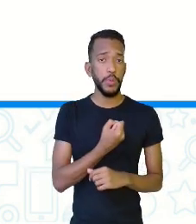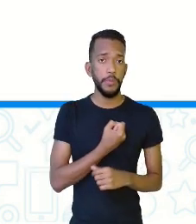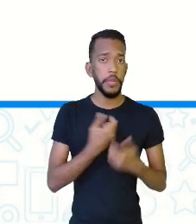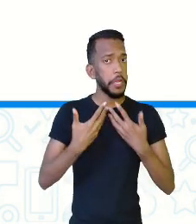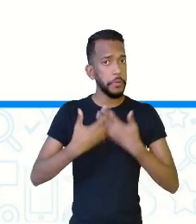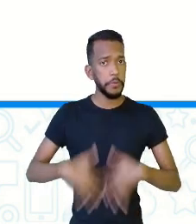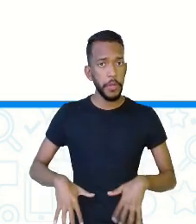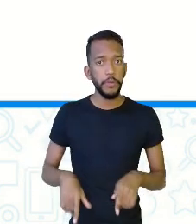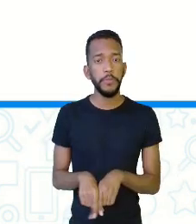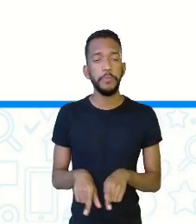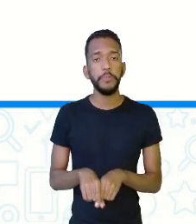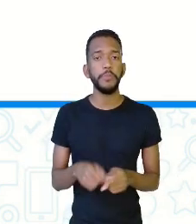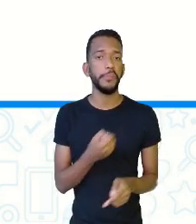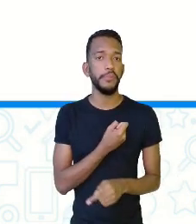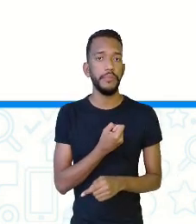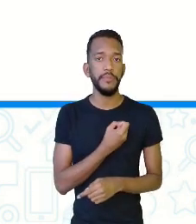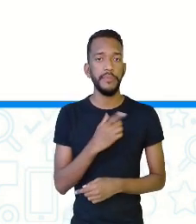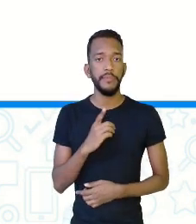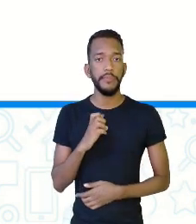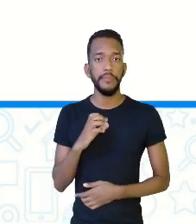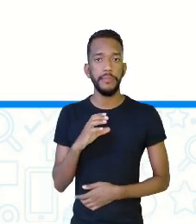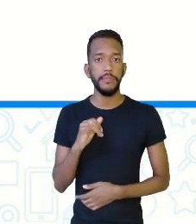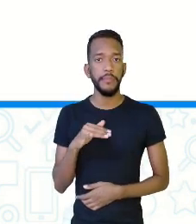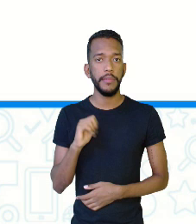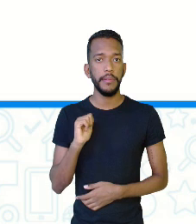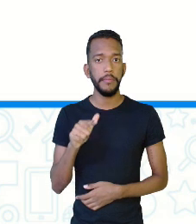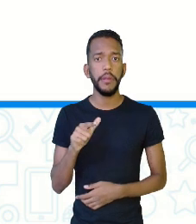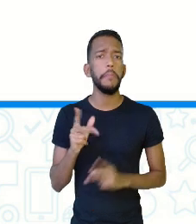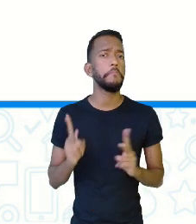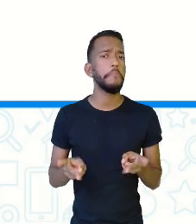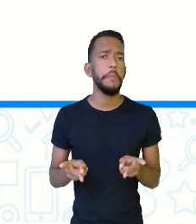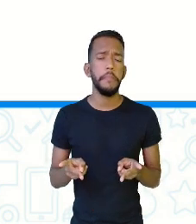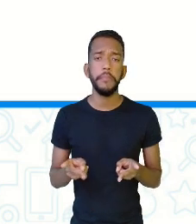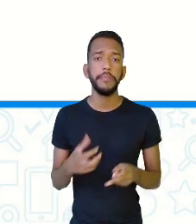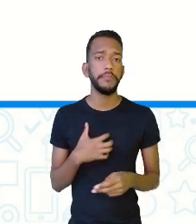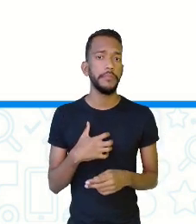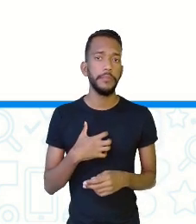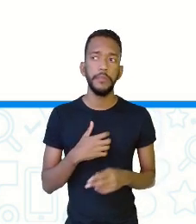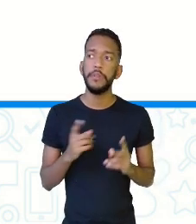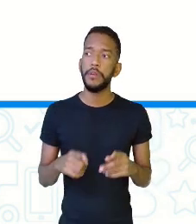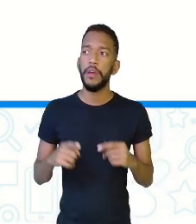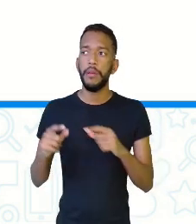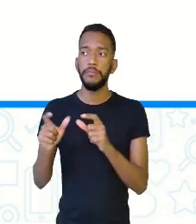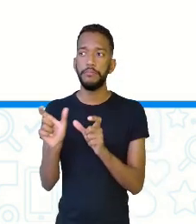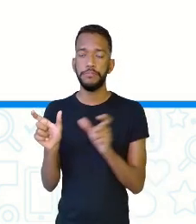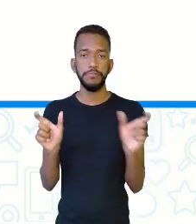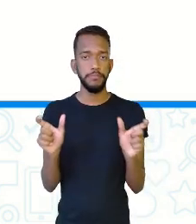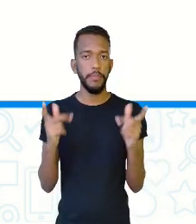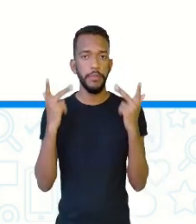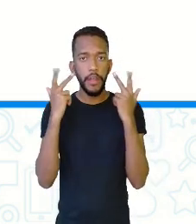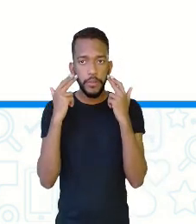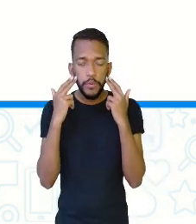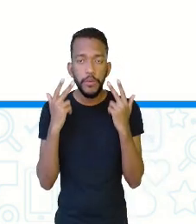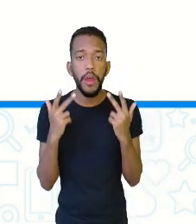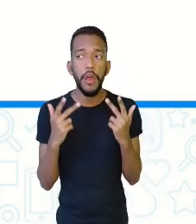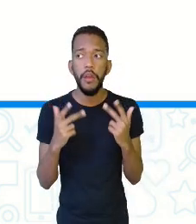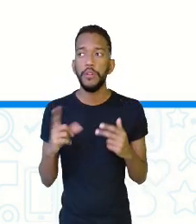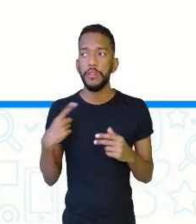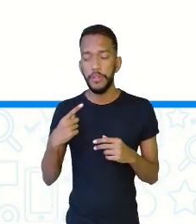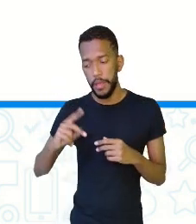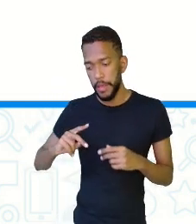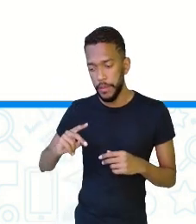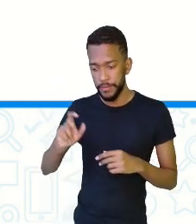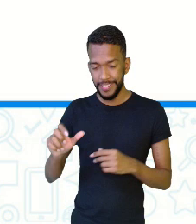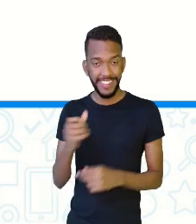natural e um número decimal é feita da mesma maneira da multiplicação entre dois números naturais. Multiplica-se o